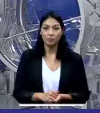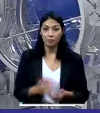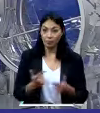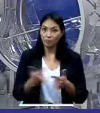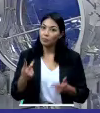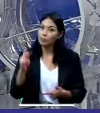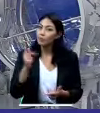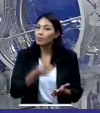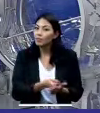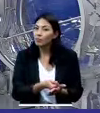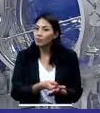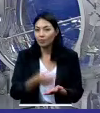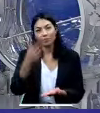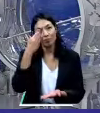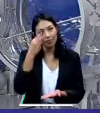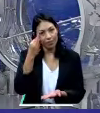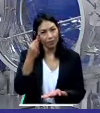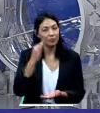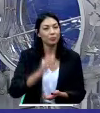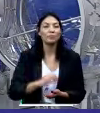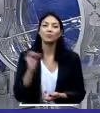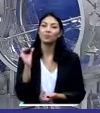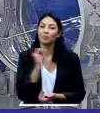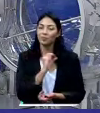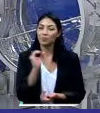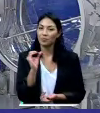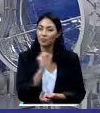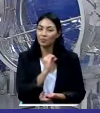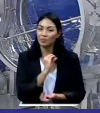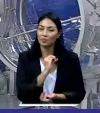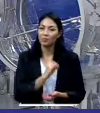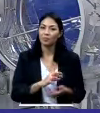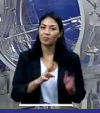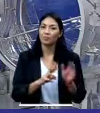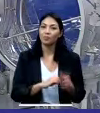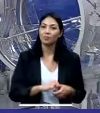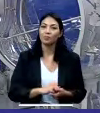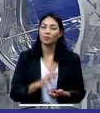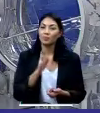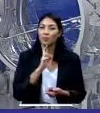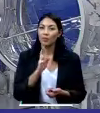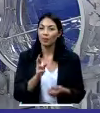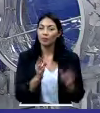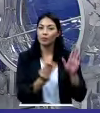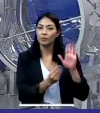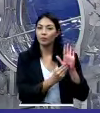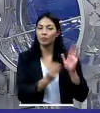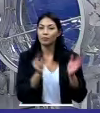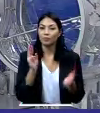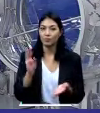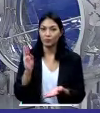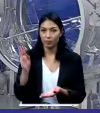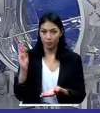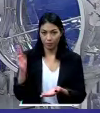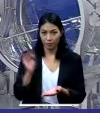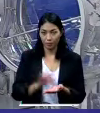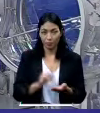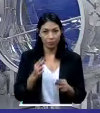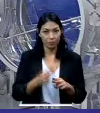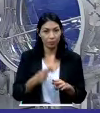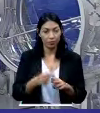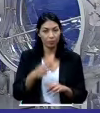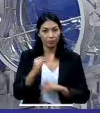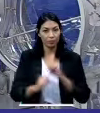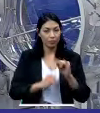estava na sua aposta. Fique atenta, fique atento. Logo após a apuração, todos os resultados serão publicados na página da Caixa na internet. Aí você